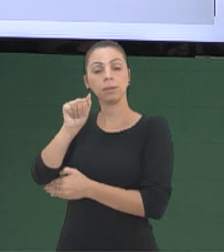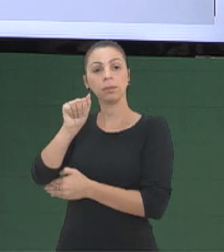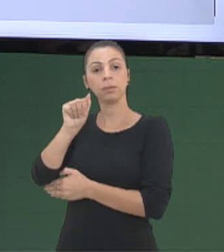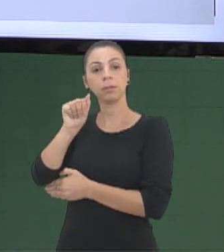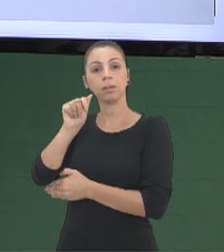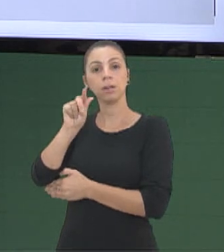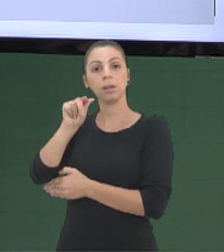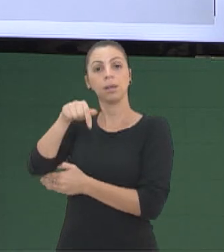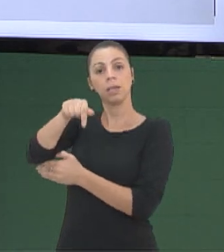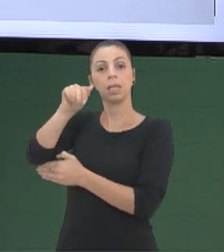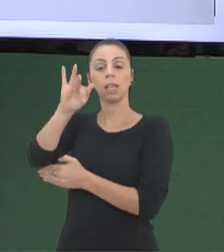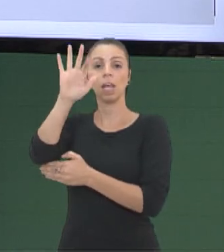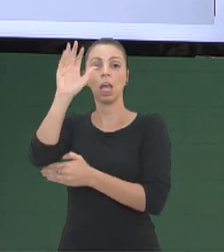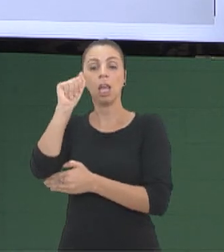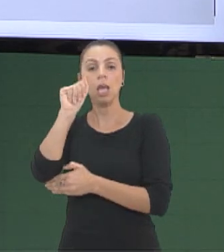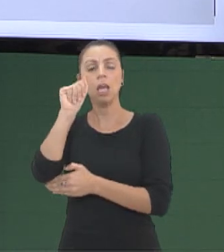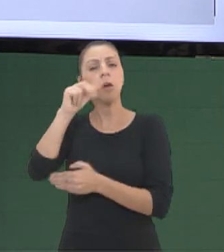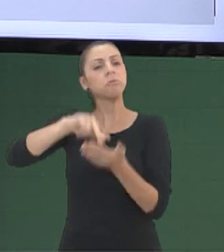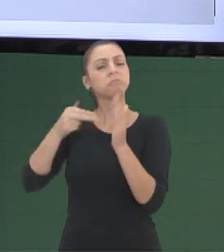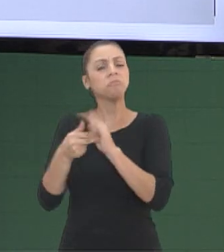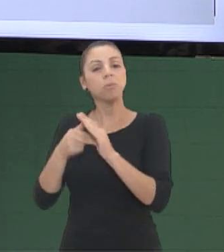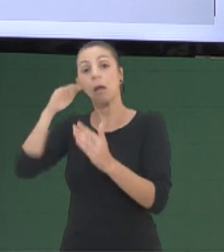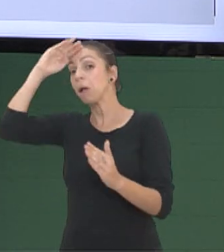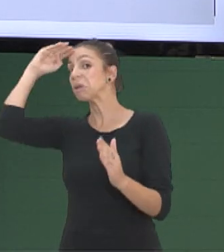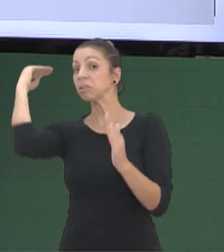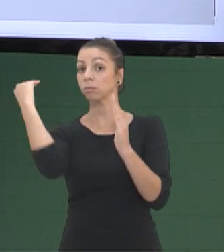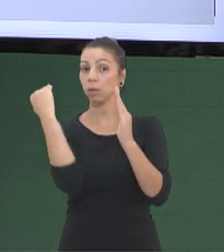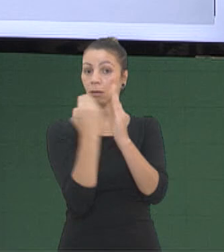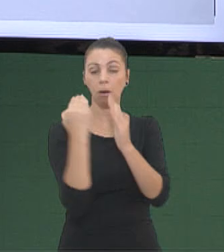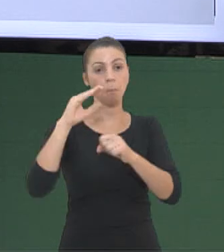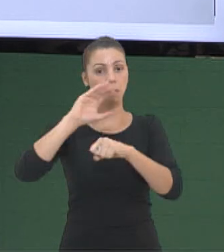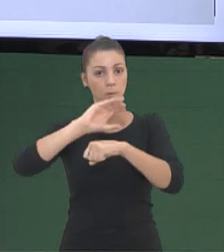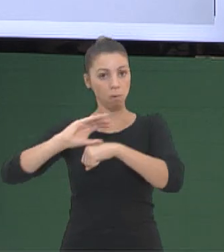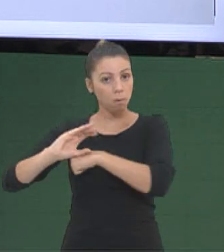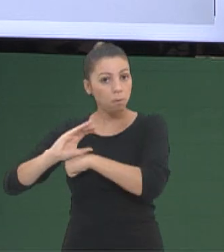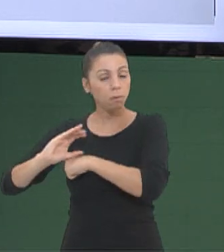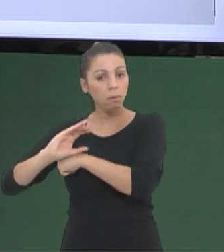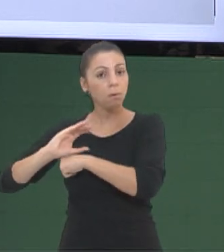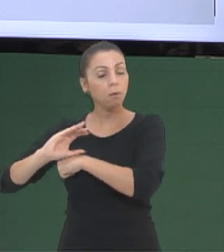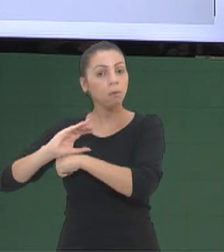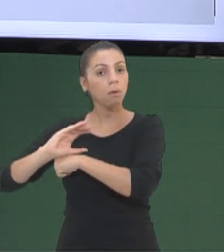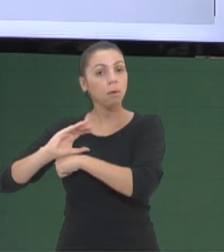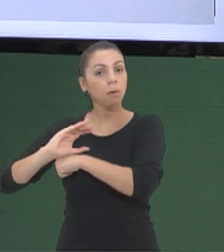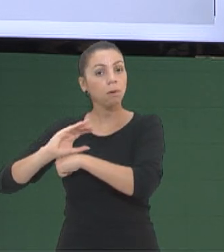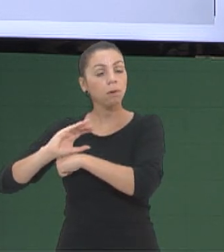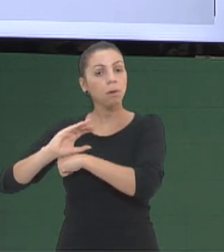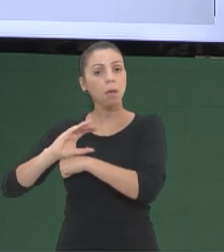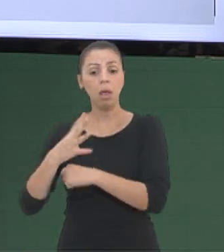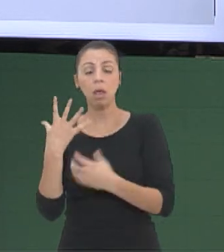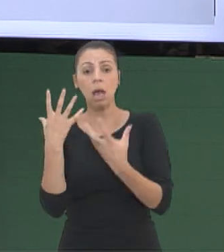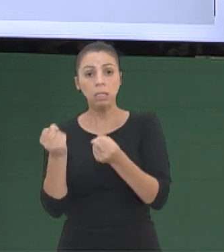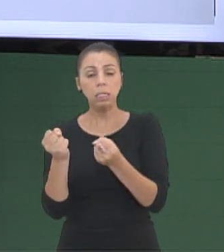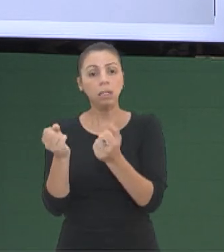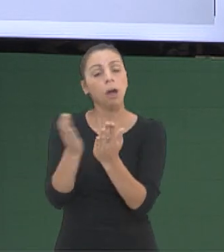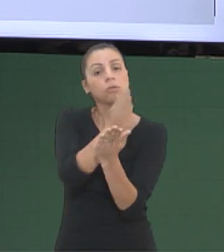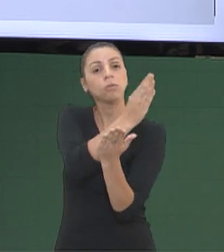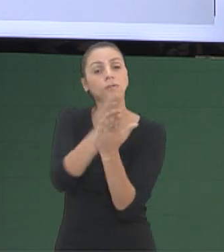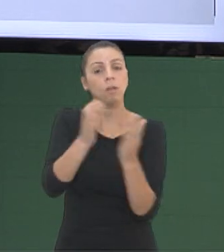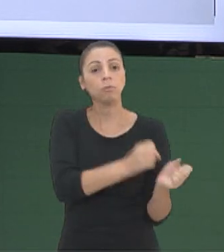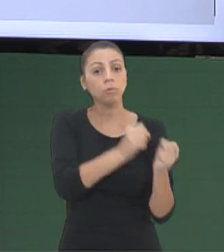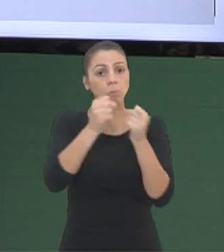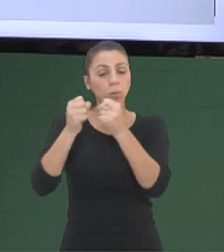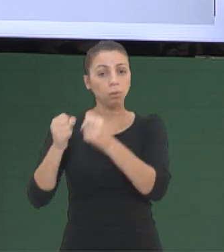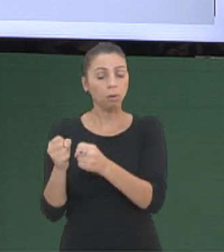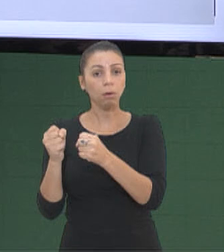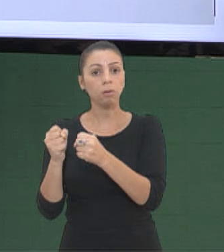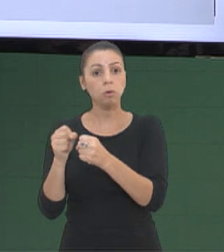Constituição e aceitar uma tendência iluminista de divisão dos poderes, cabendo a ele apenas